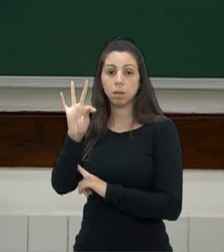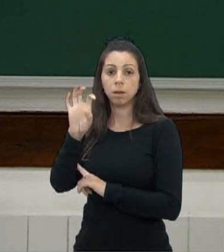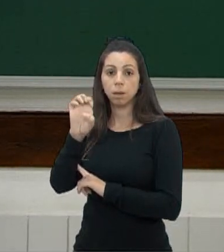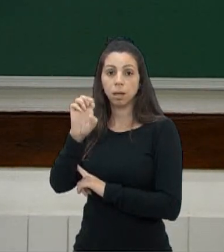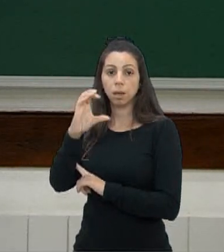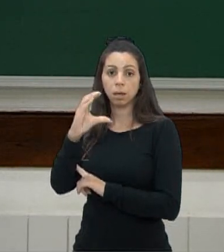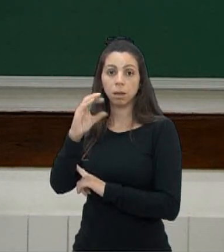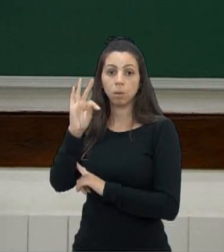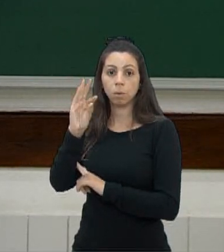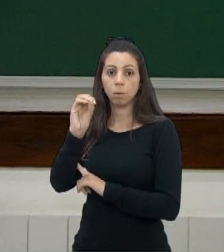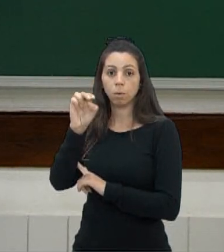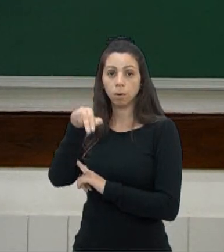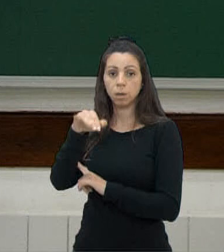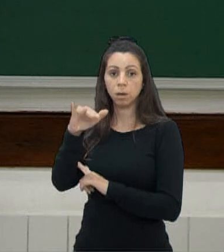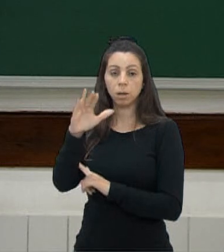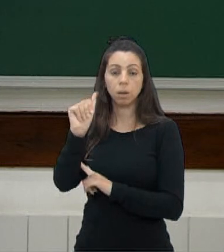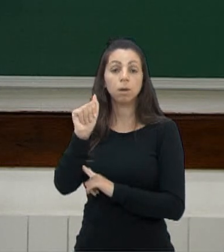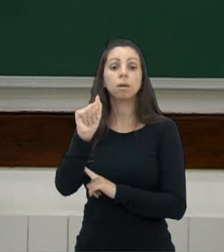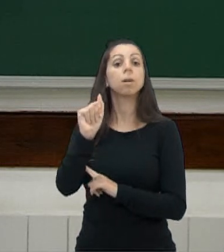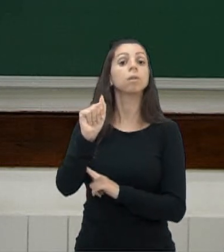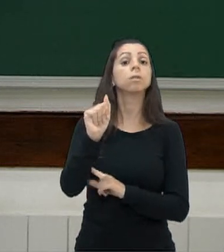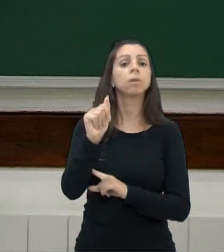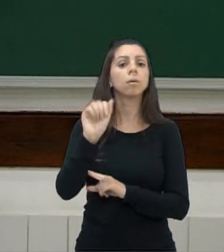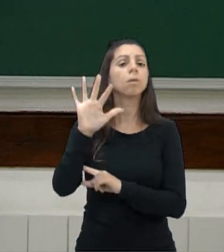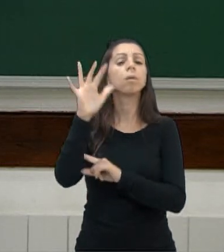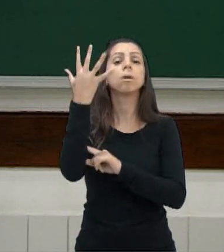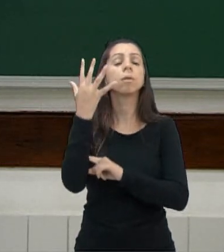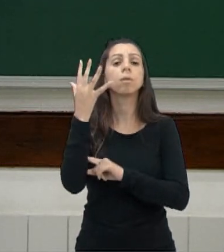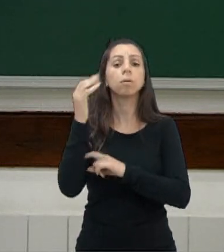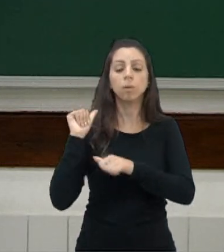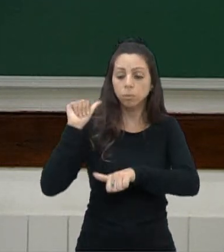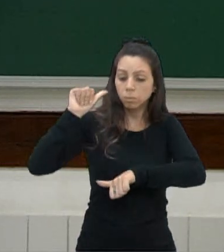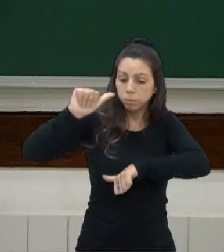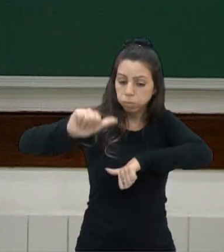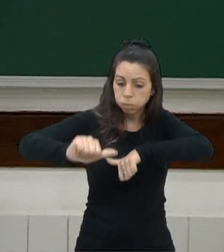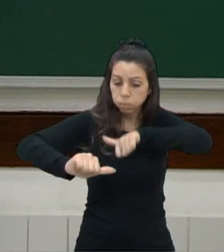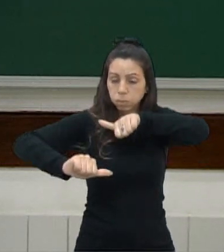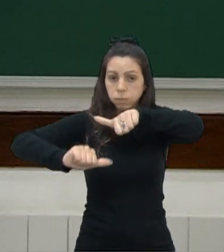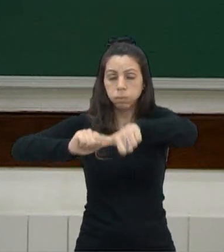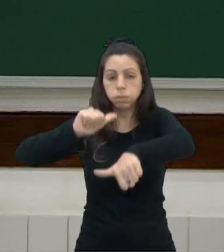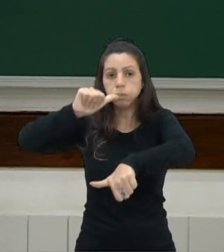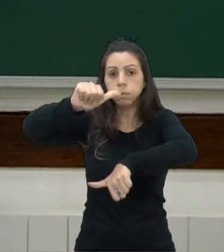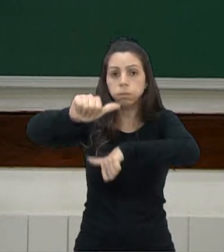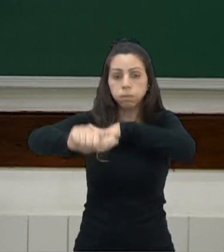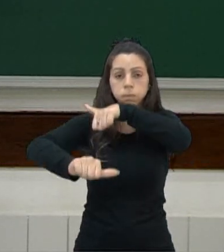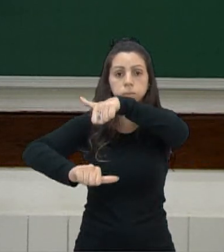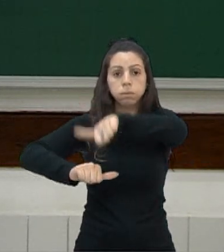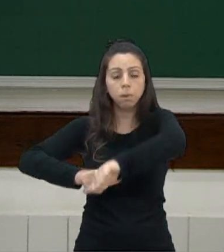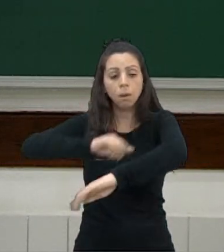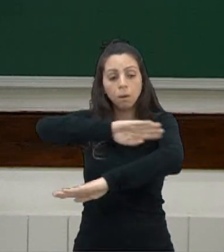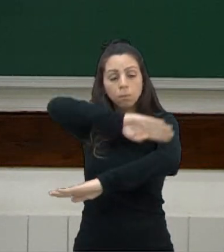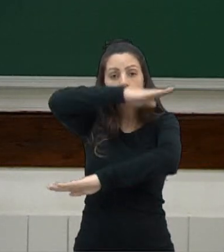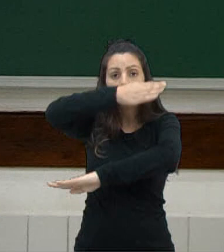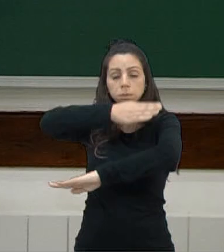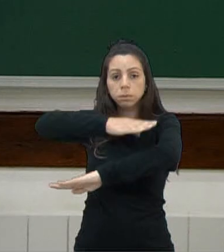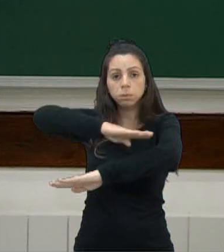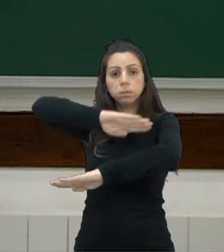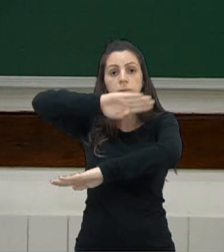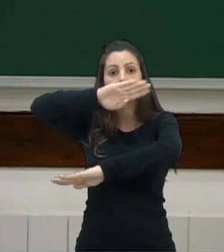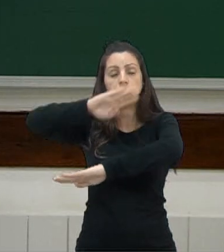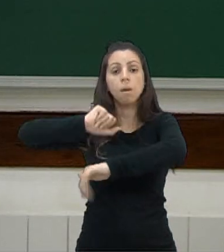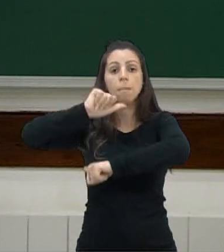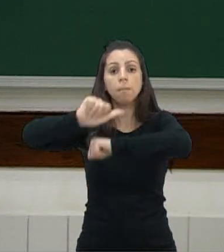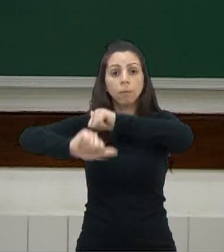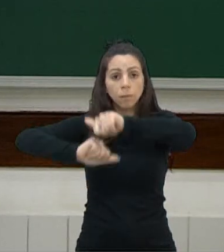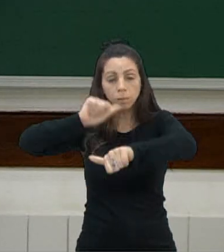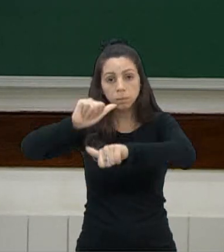movimento das placas tectônicas resultem ainda em mudanças no relevo, fazendo com que esses relevos, essas unidades